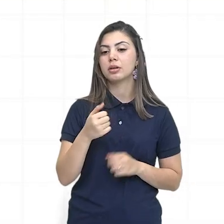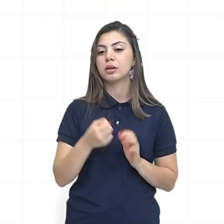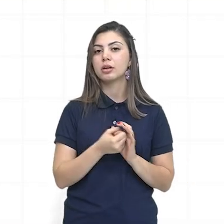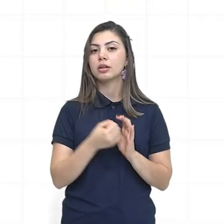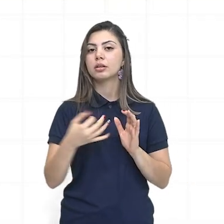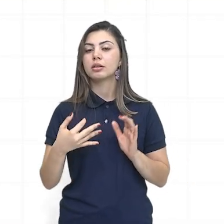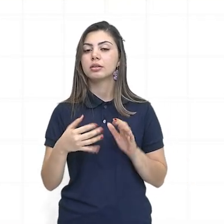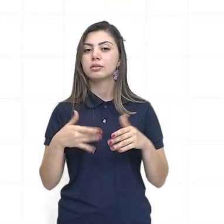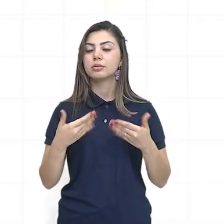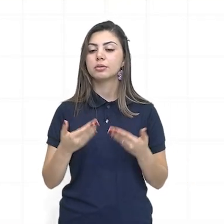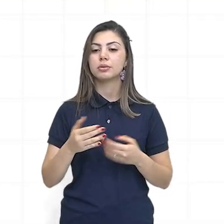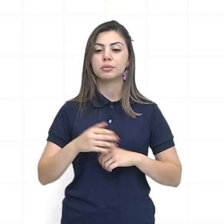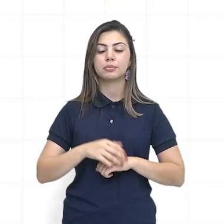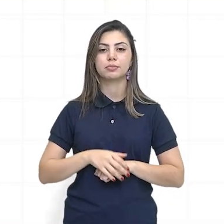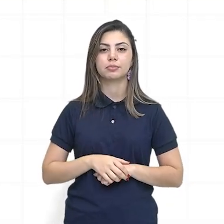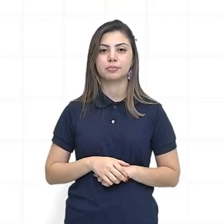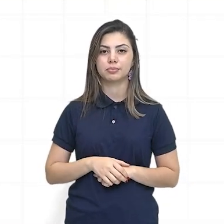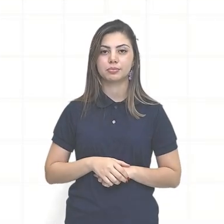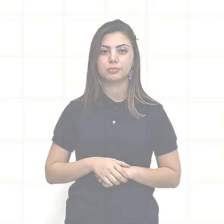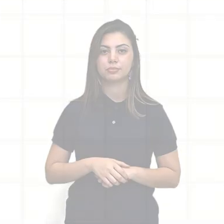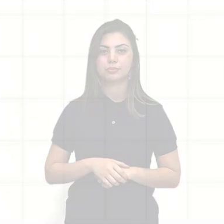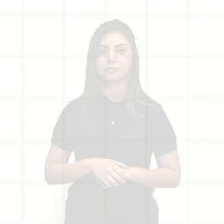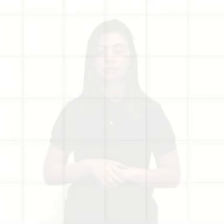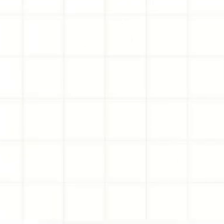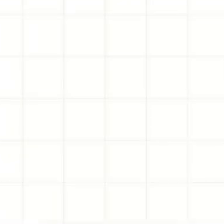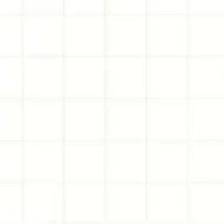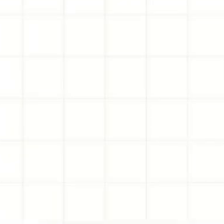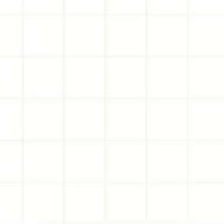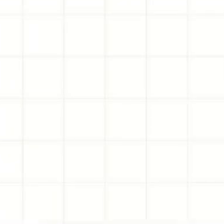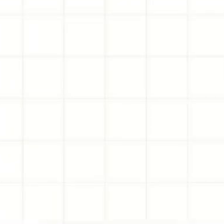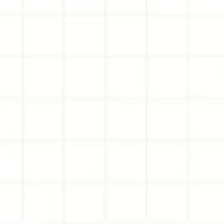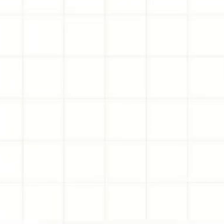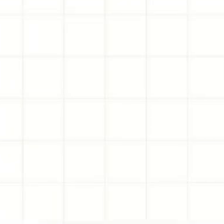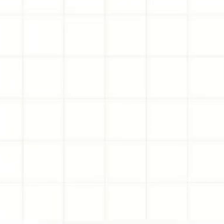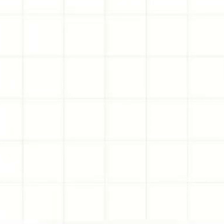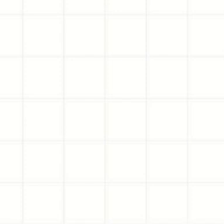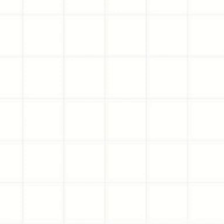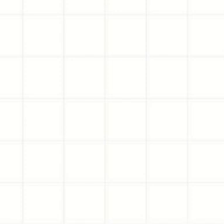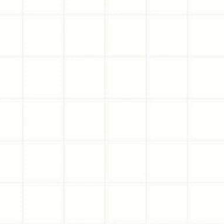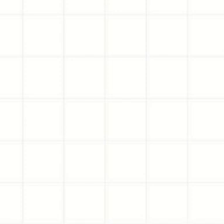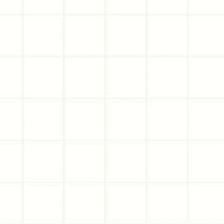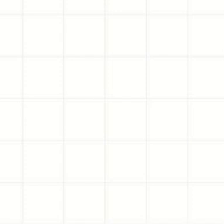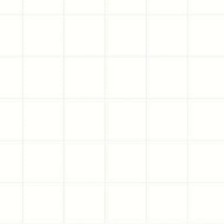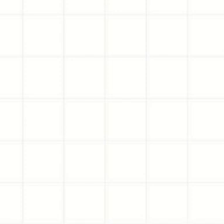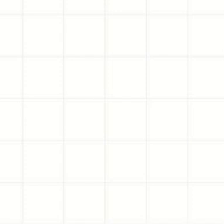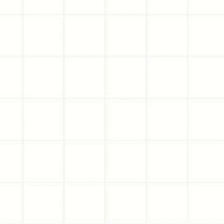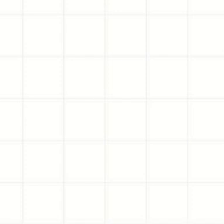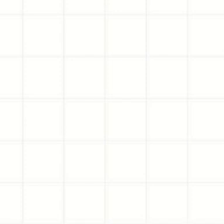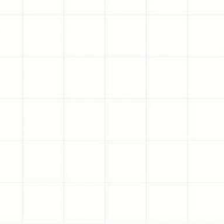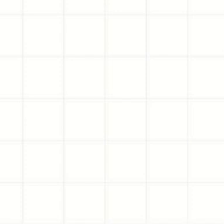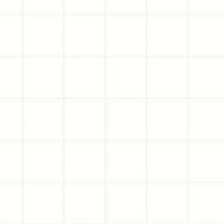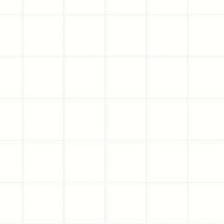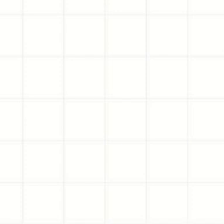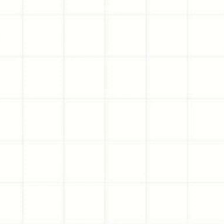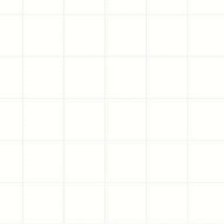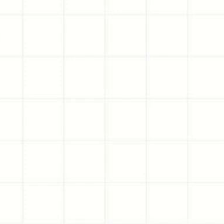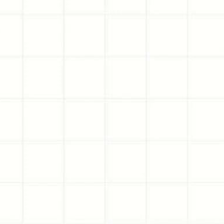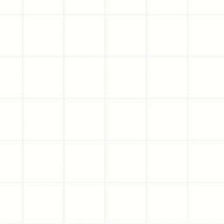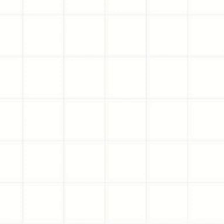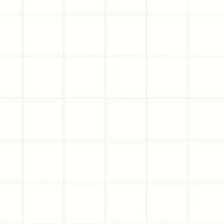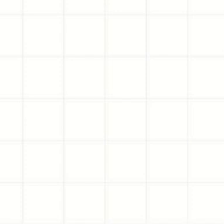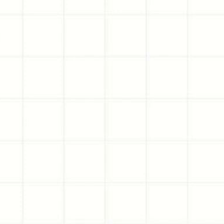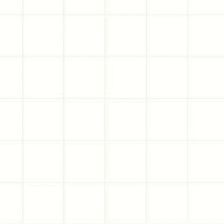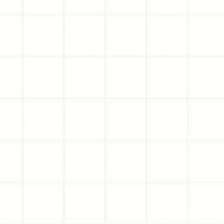o primeiro evento aqui, né? Caixas com 30. 30 o quê? Dúzias. Então a